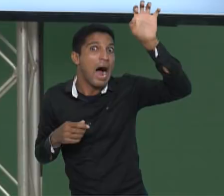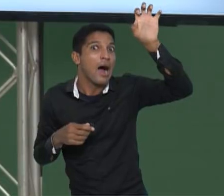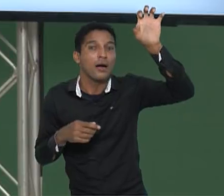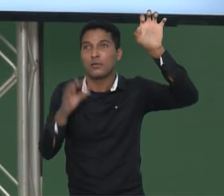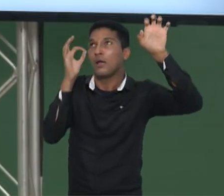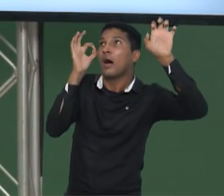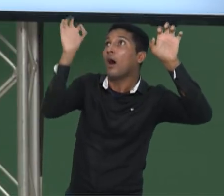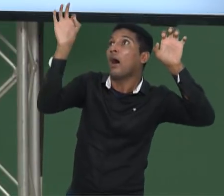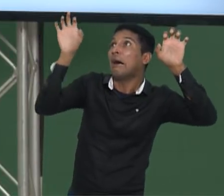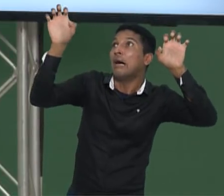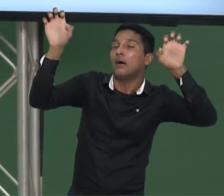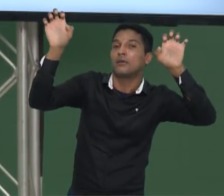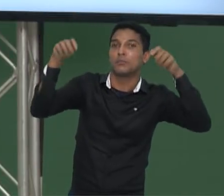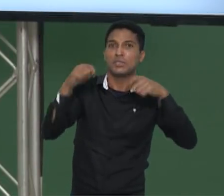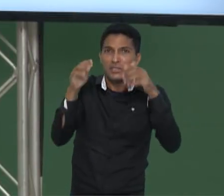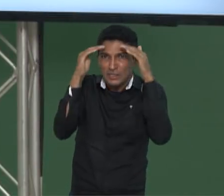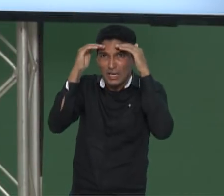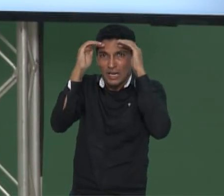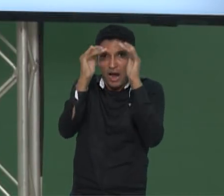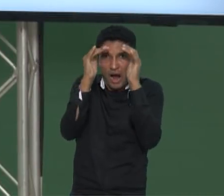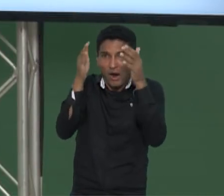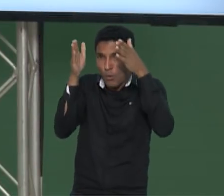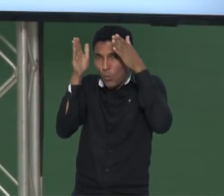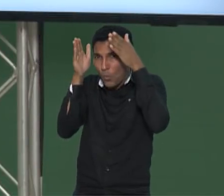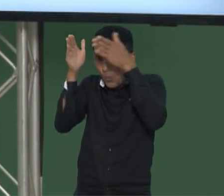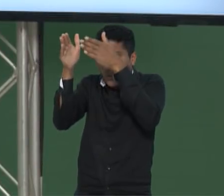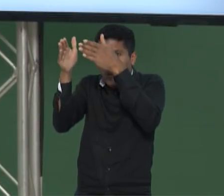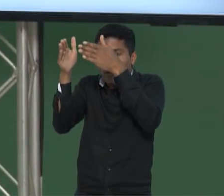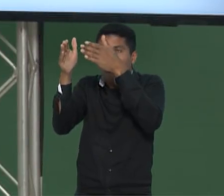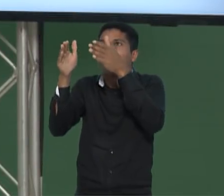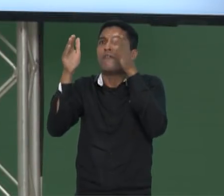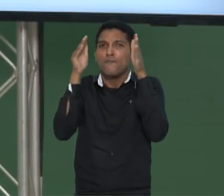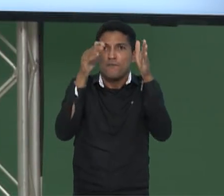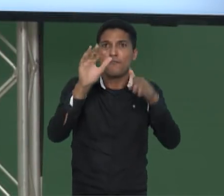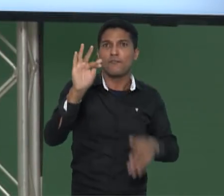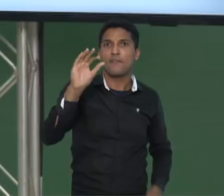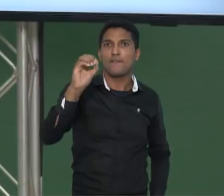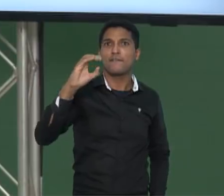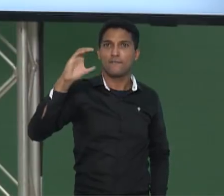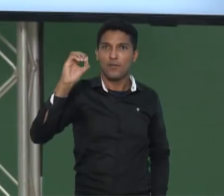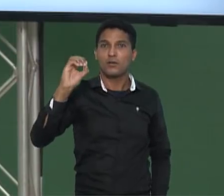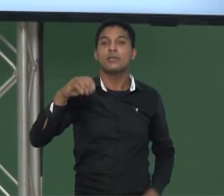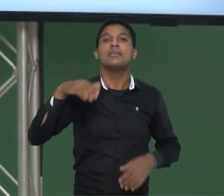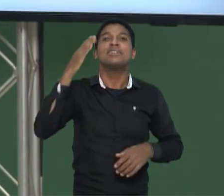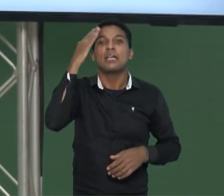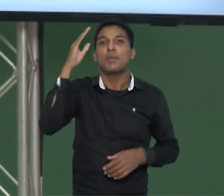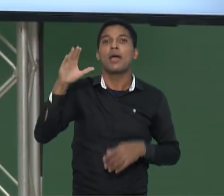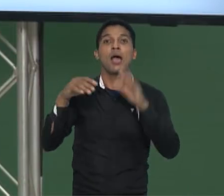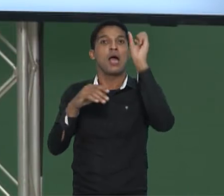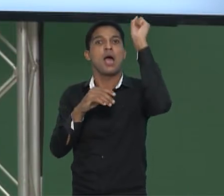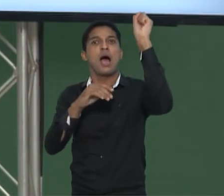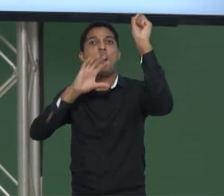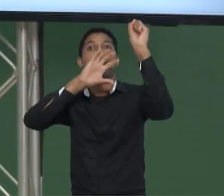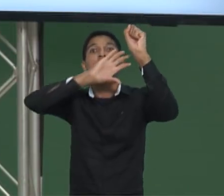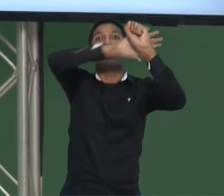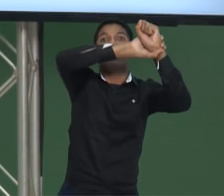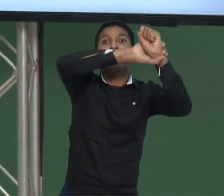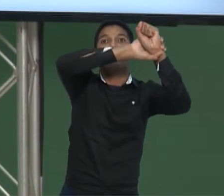que me concentrar muito no que eu estou fazendo. Eu tenho que ter foco, eu tenho que saber aonde estão as agarras,